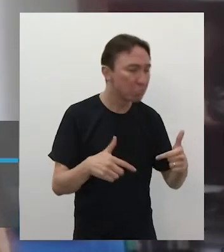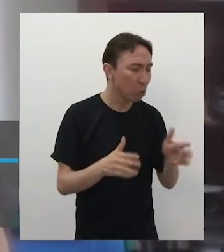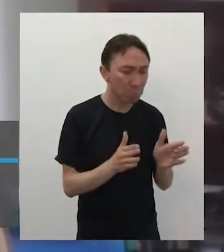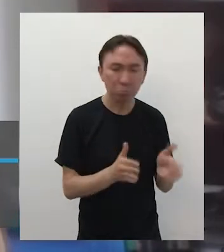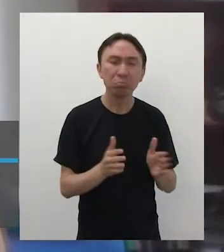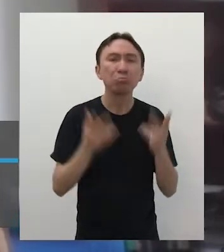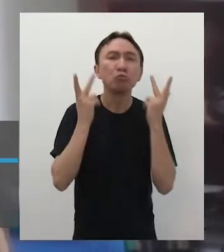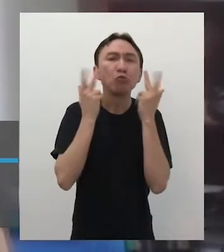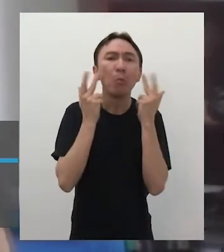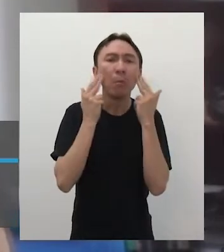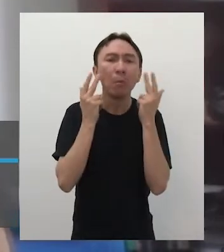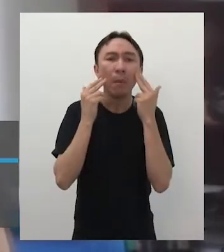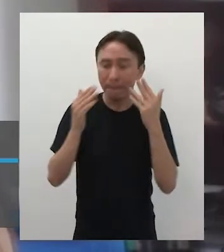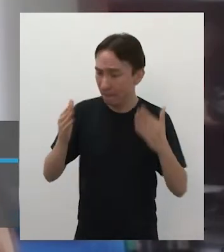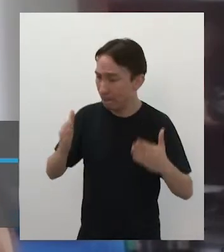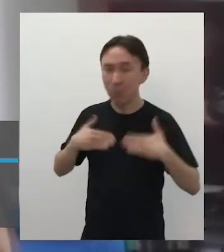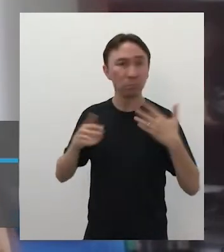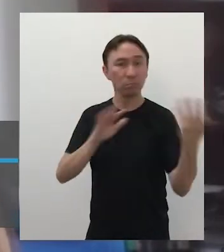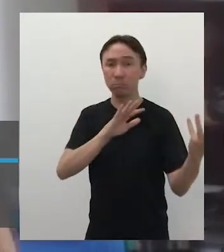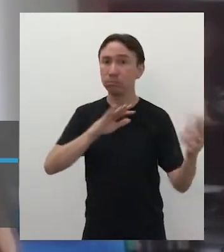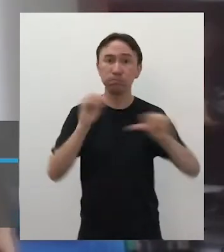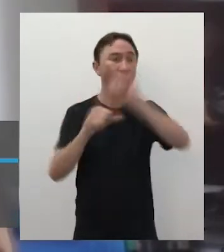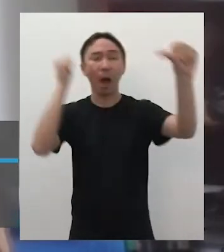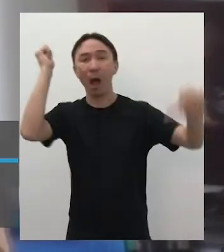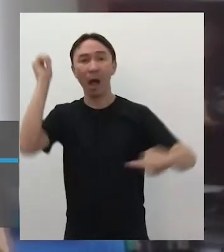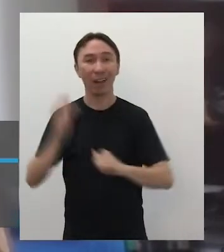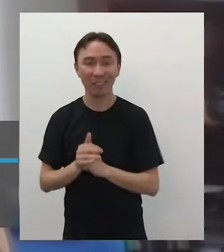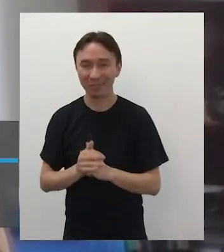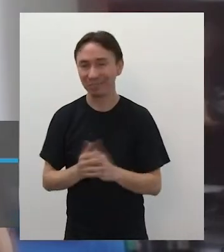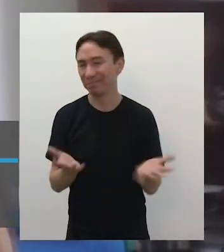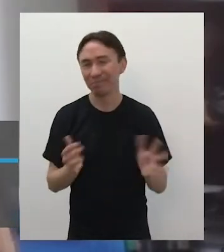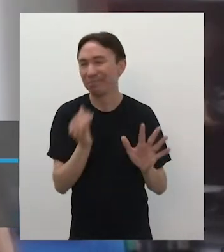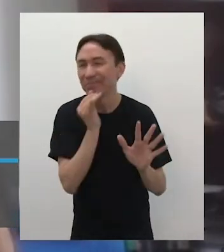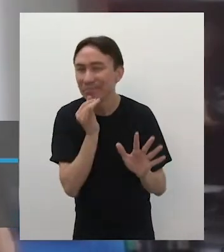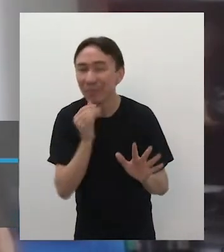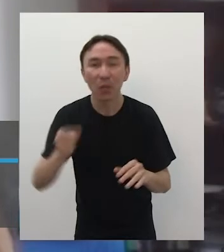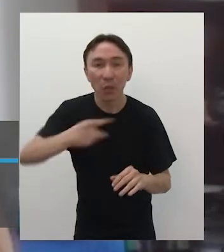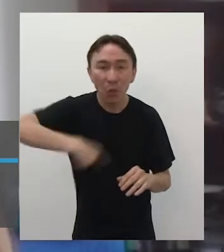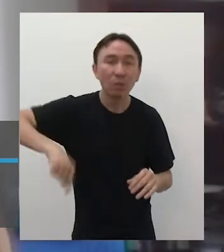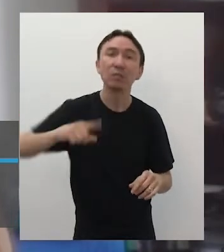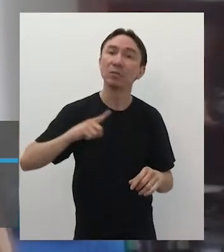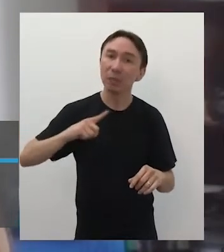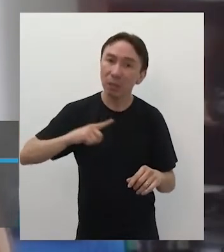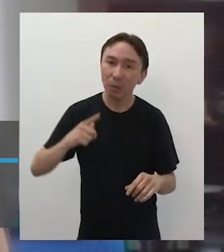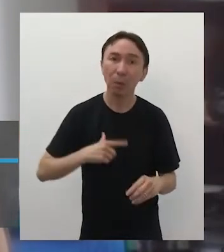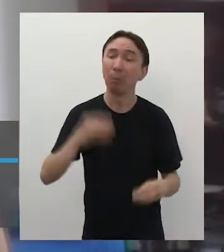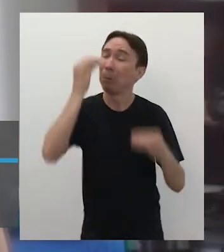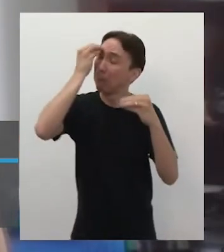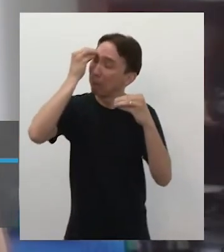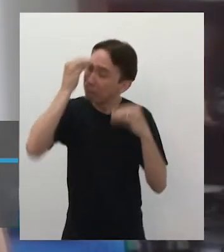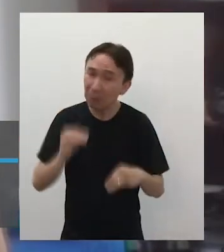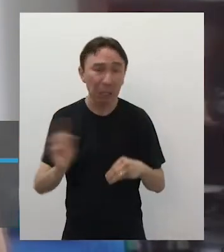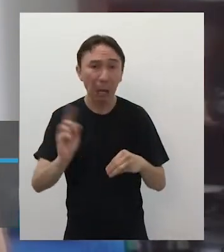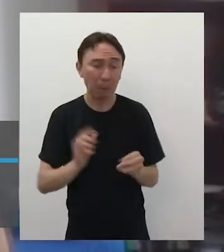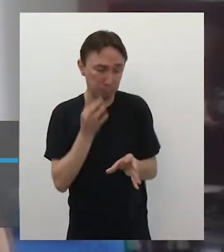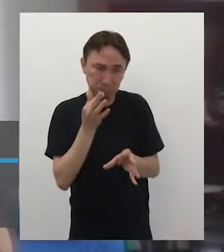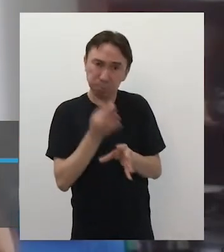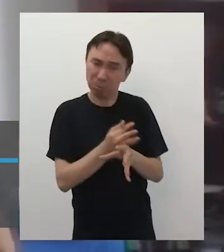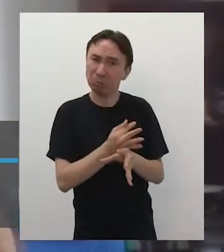começo, o imprevisto nada mais é do que uma coisa que a gente não esperava ali, né? Um desafio que quebra a